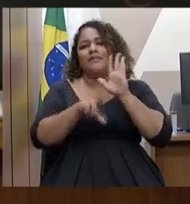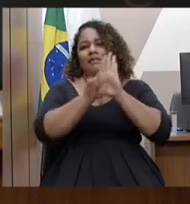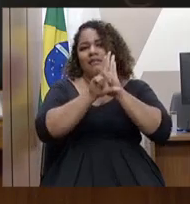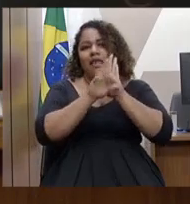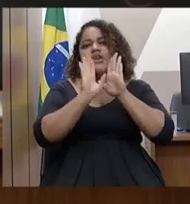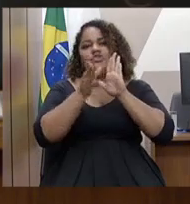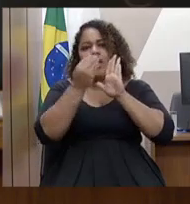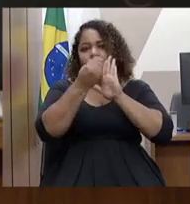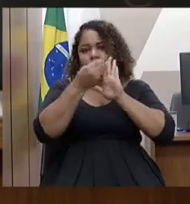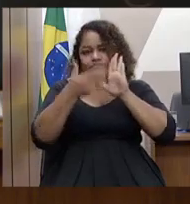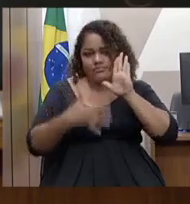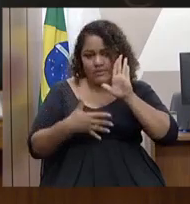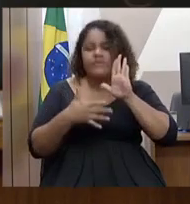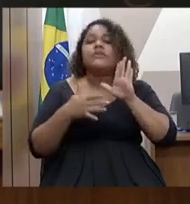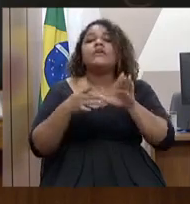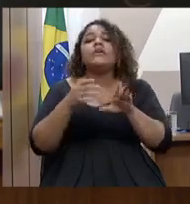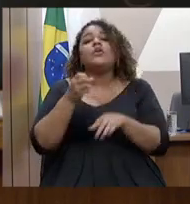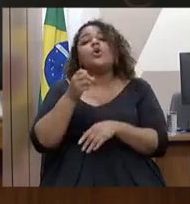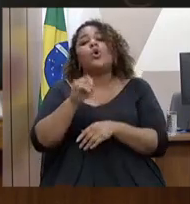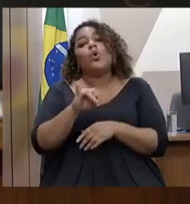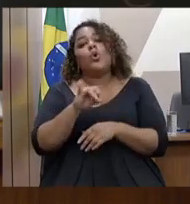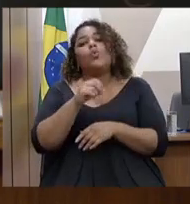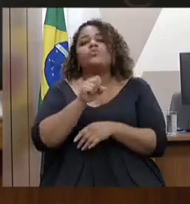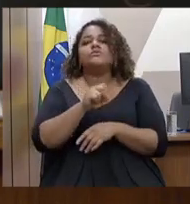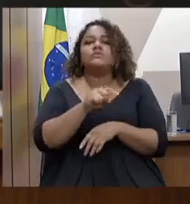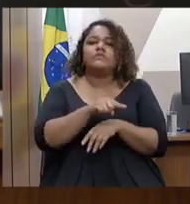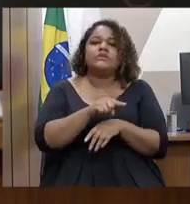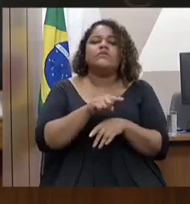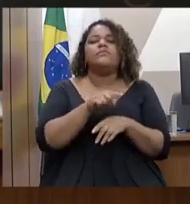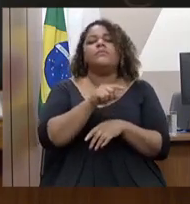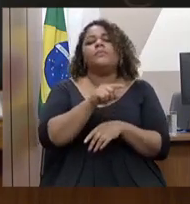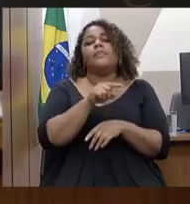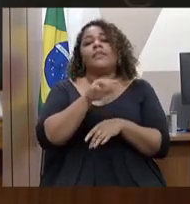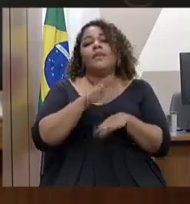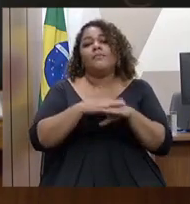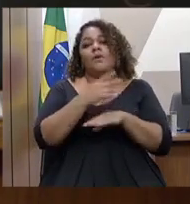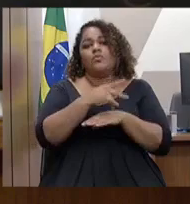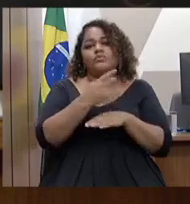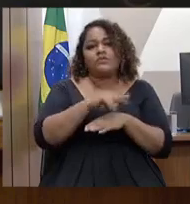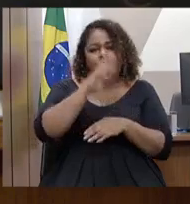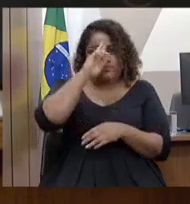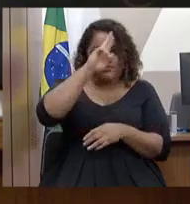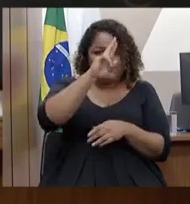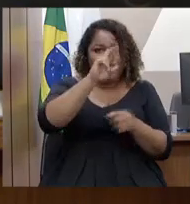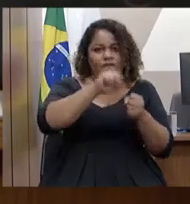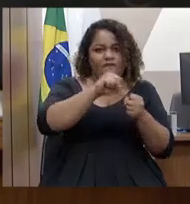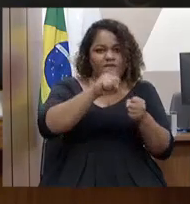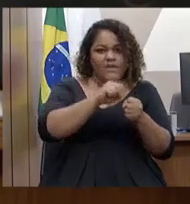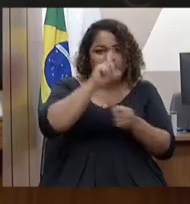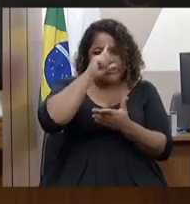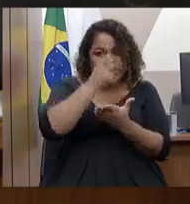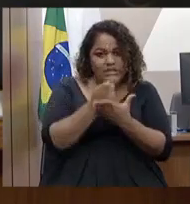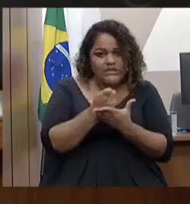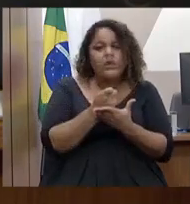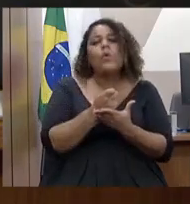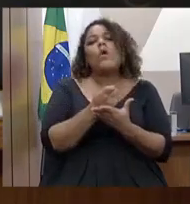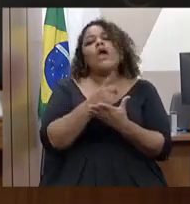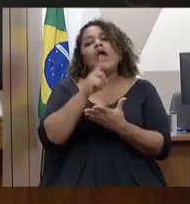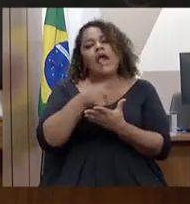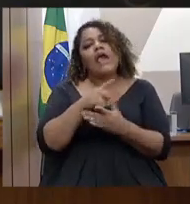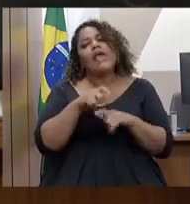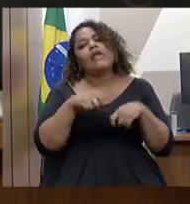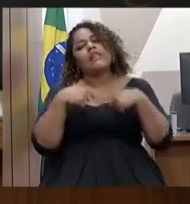desenvolvida pelo autor do dano implicar por sua natureza riscos para o direito de outro isso é que se chama de responsabilidade